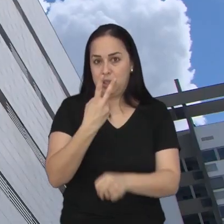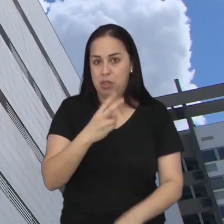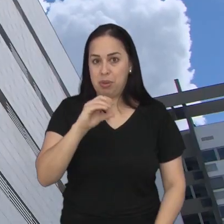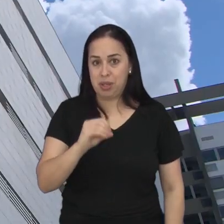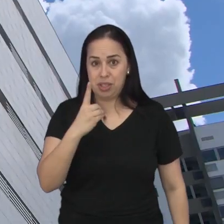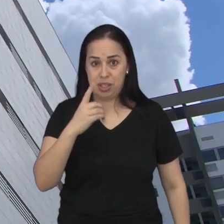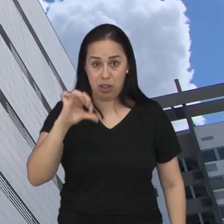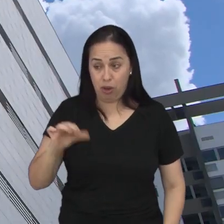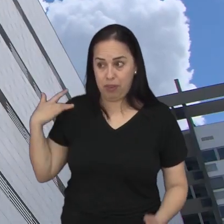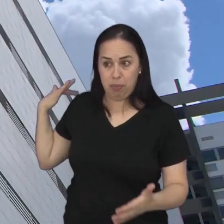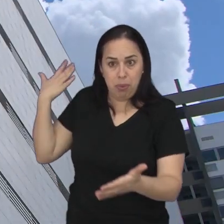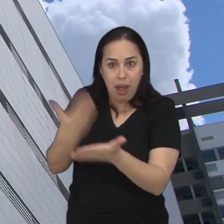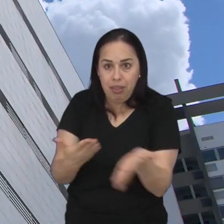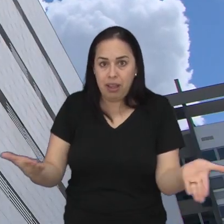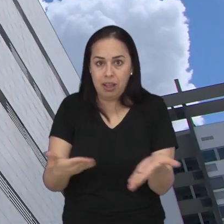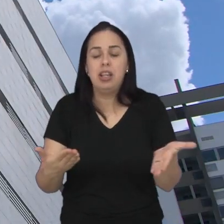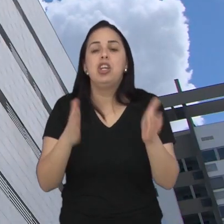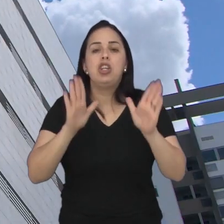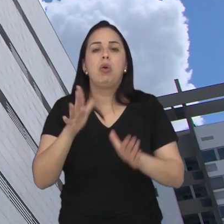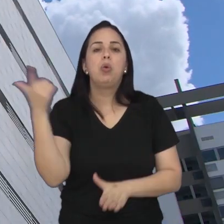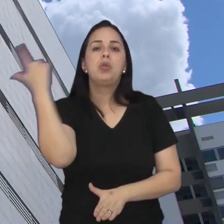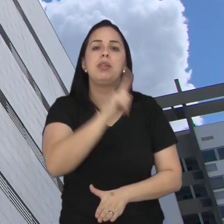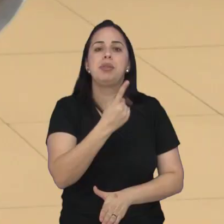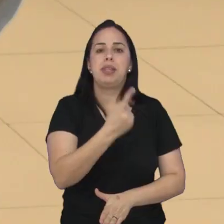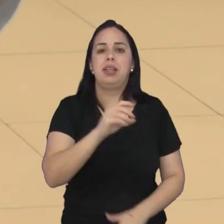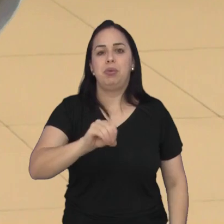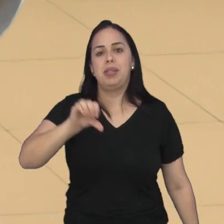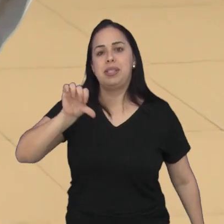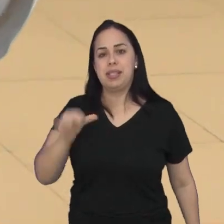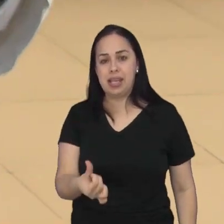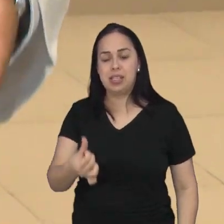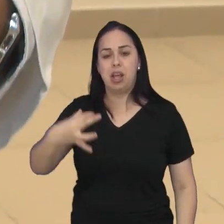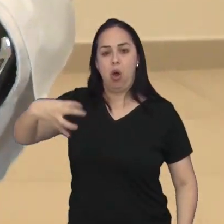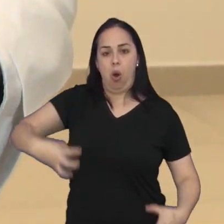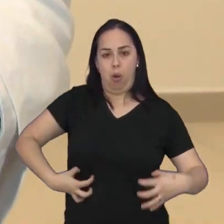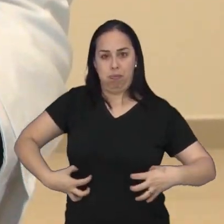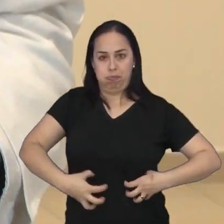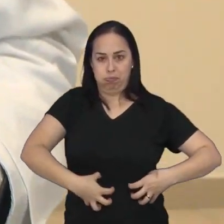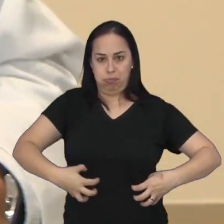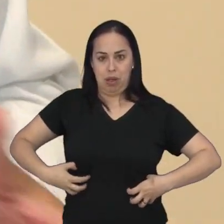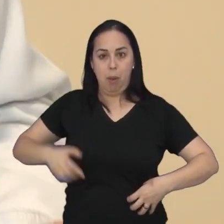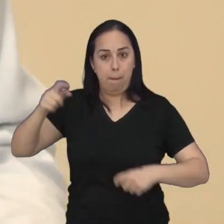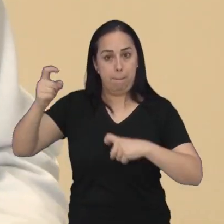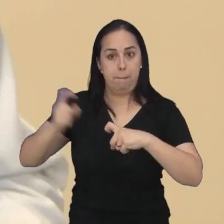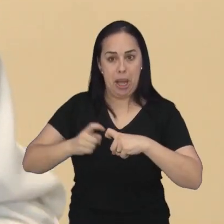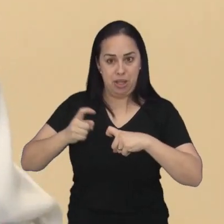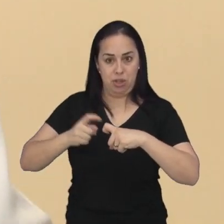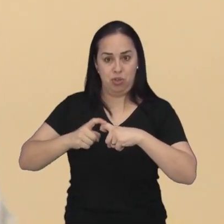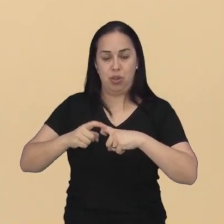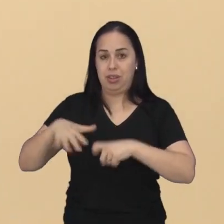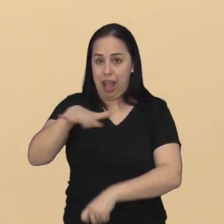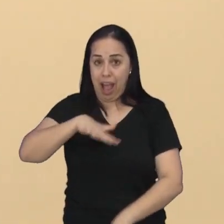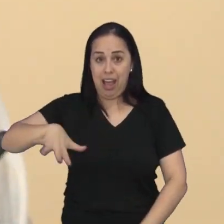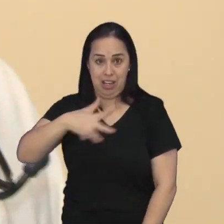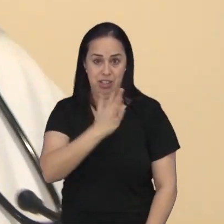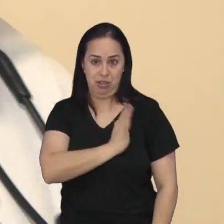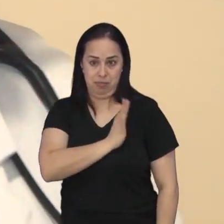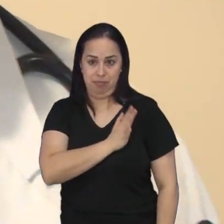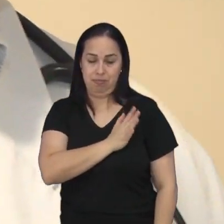Hospital Regional já captou 106 órgãos. Segundo o médico coordenador do setor de cardiologia, a relação com